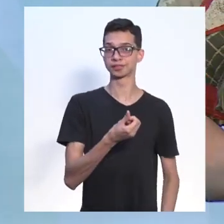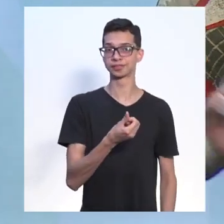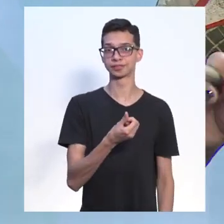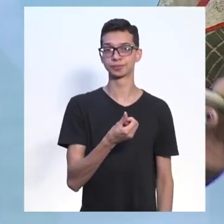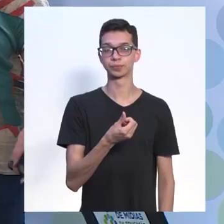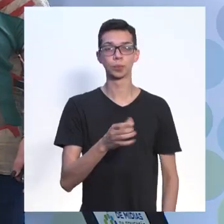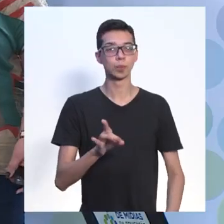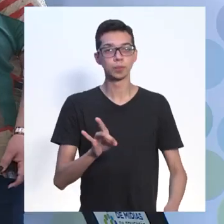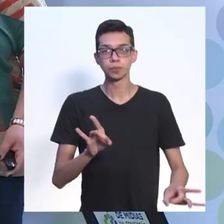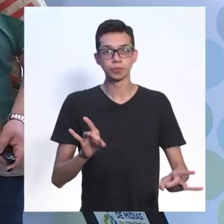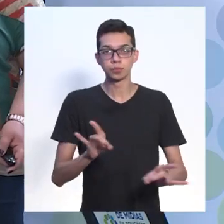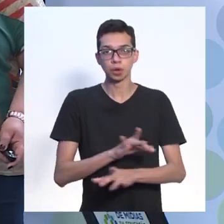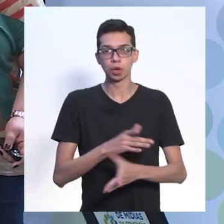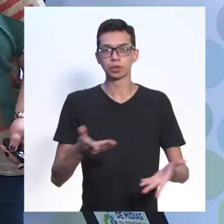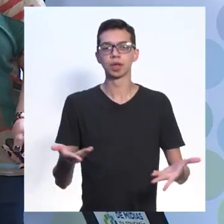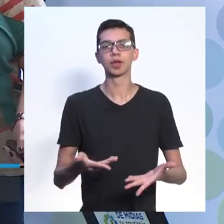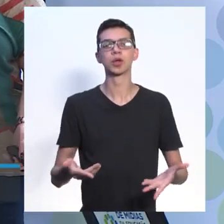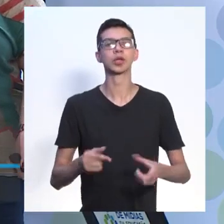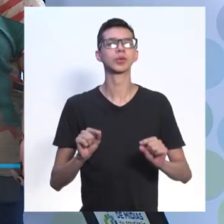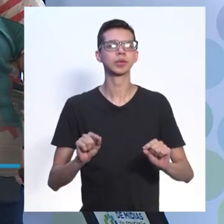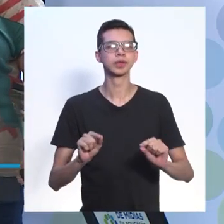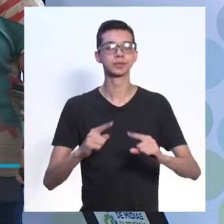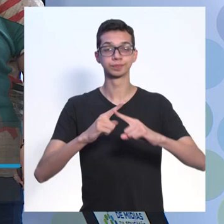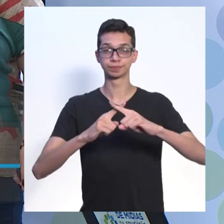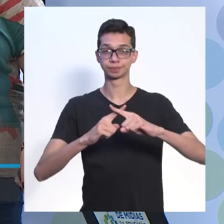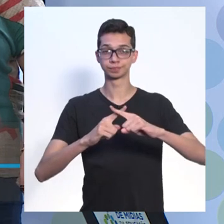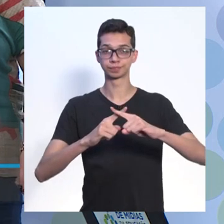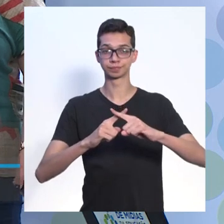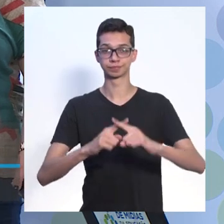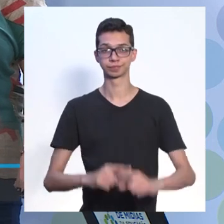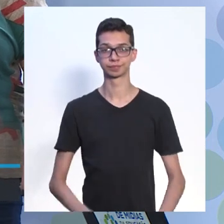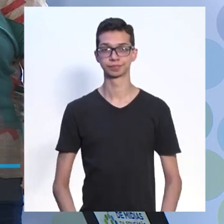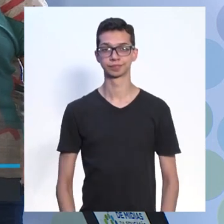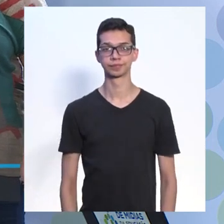Substituir, agora é só fazer a multiplicação.